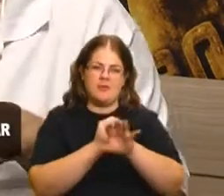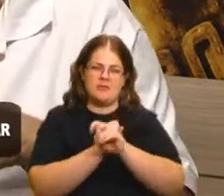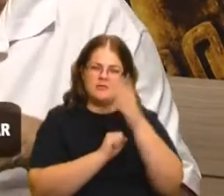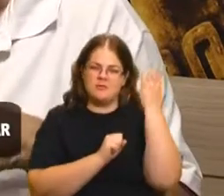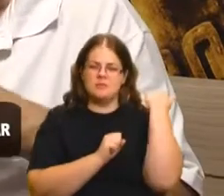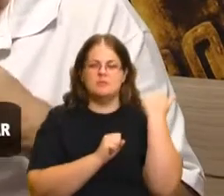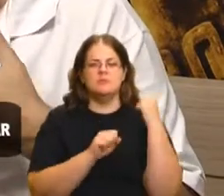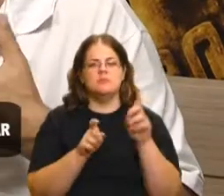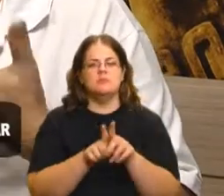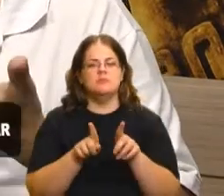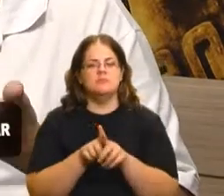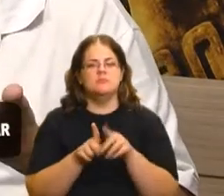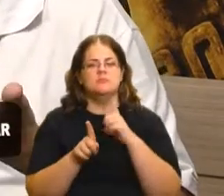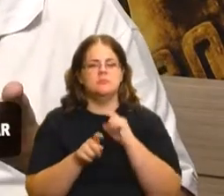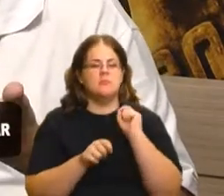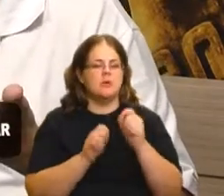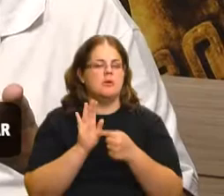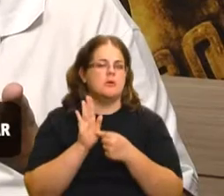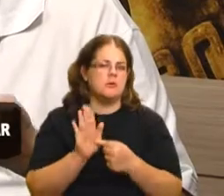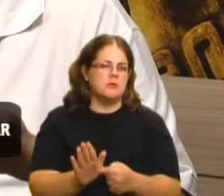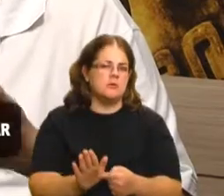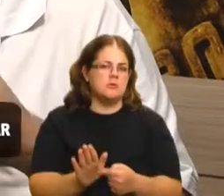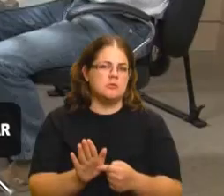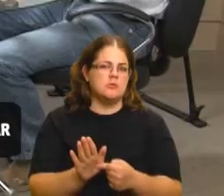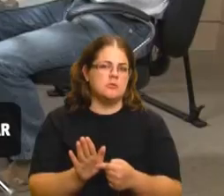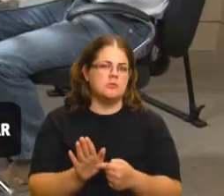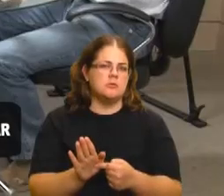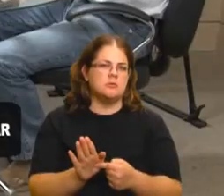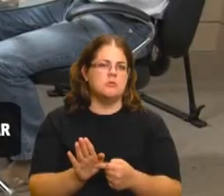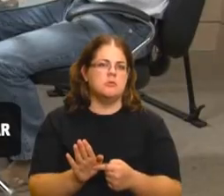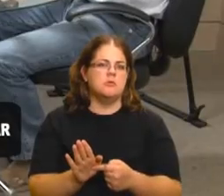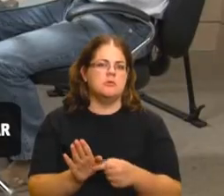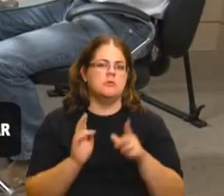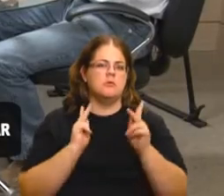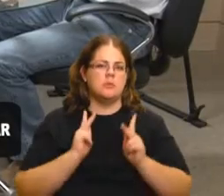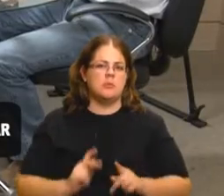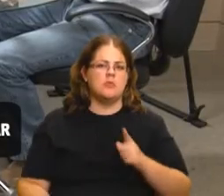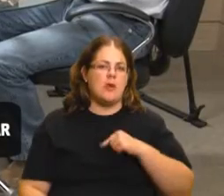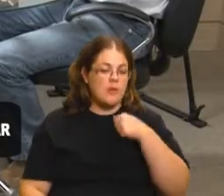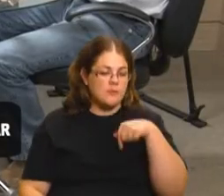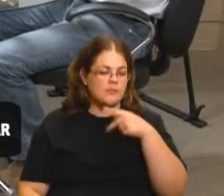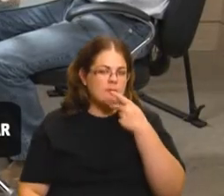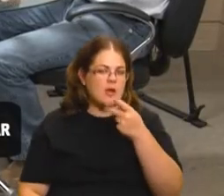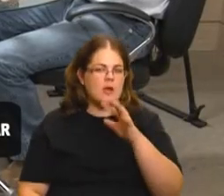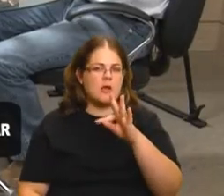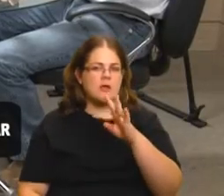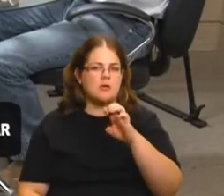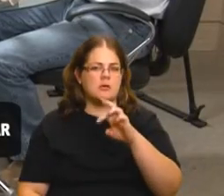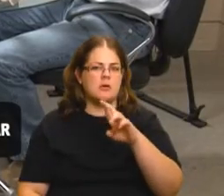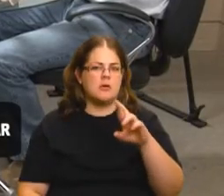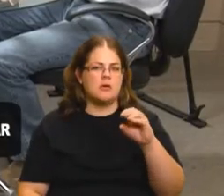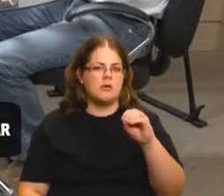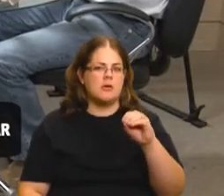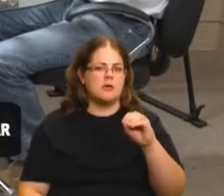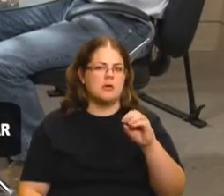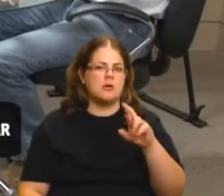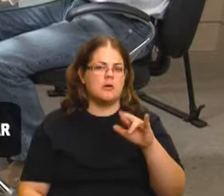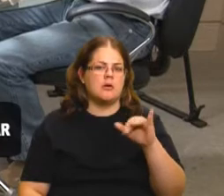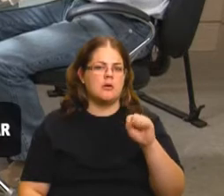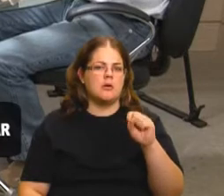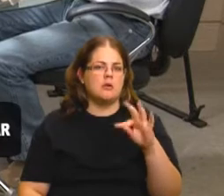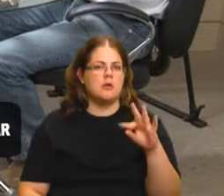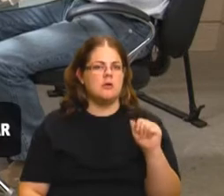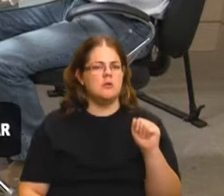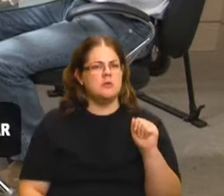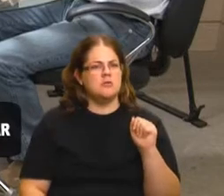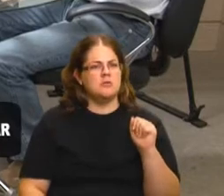imprensa na época, né? Os opositores do regime eram terroristas, eram chamados. Havia gradações. Por